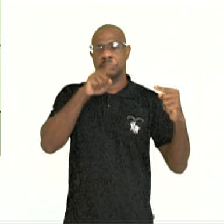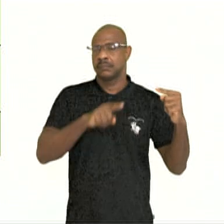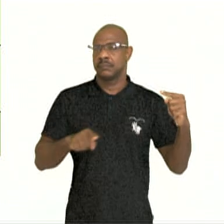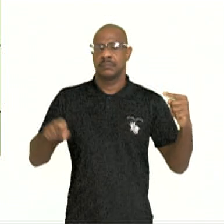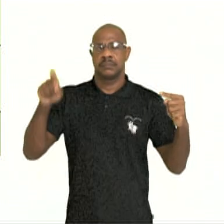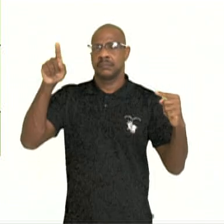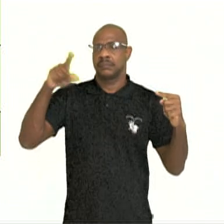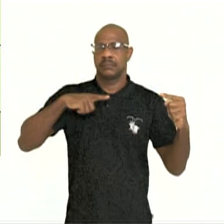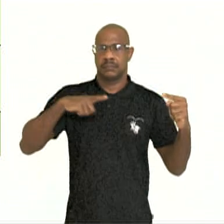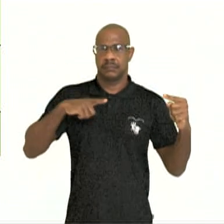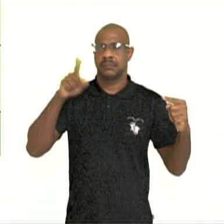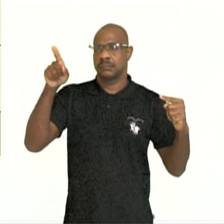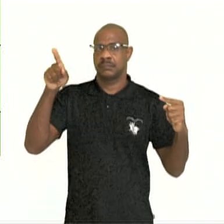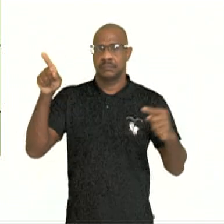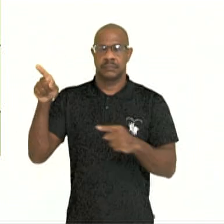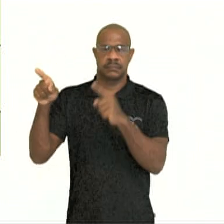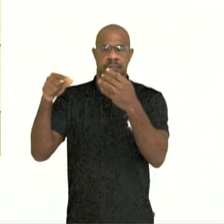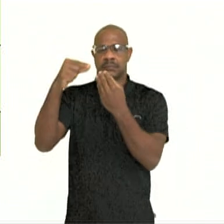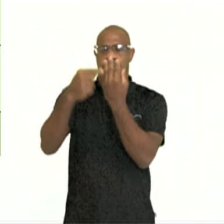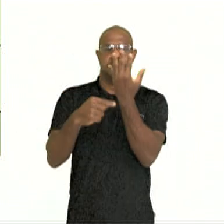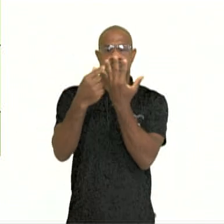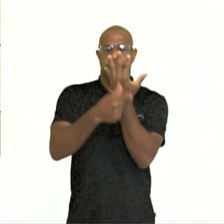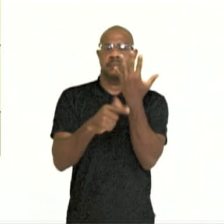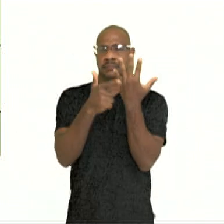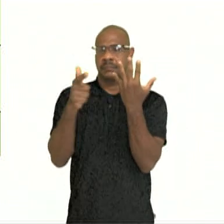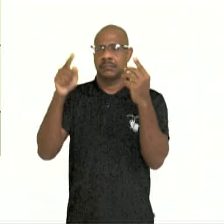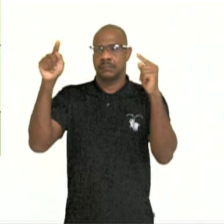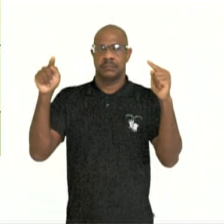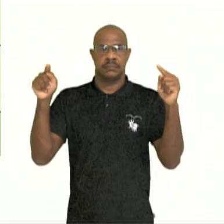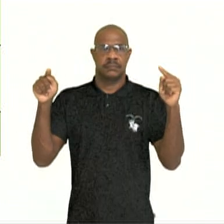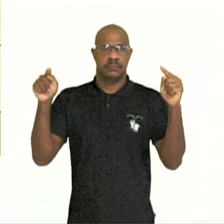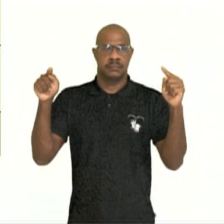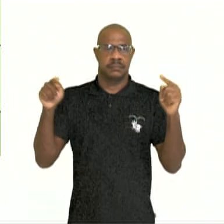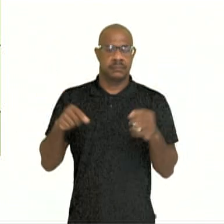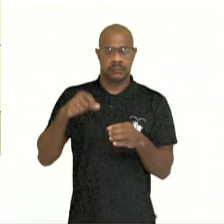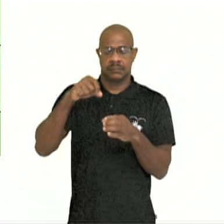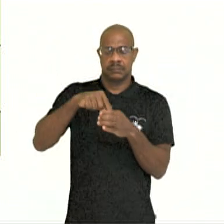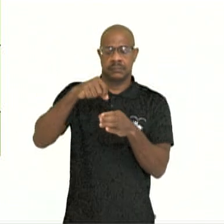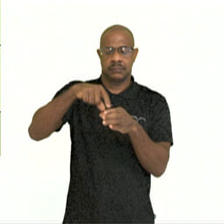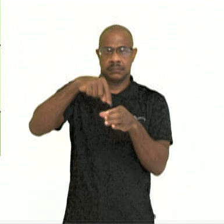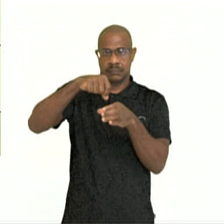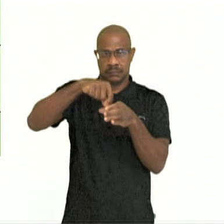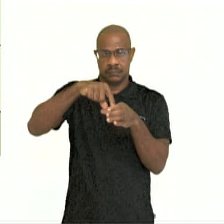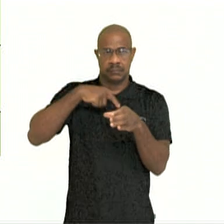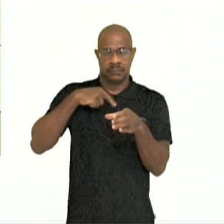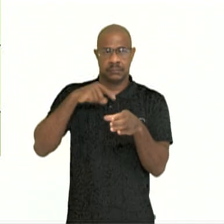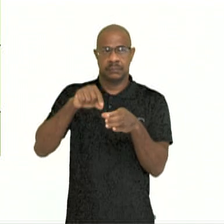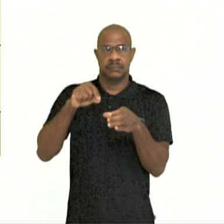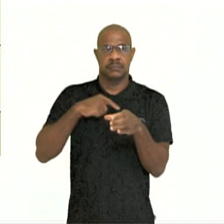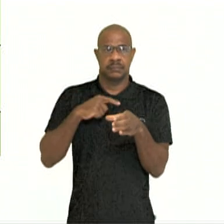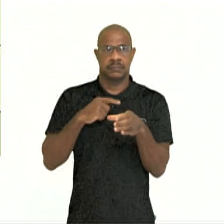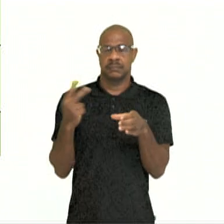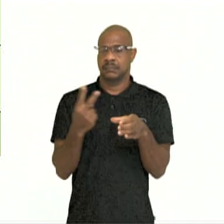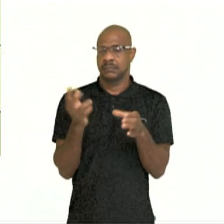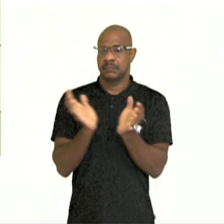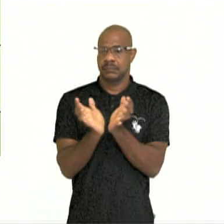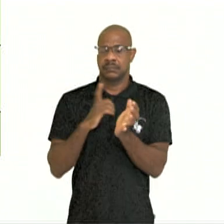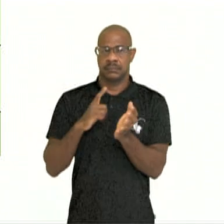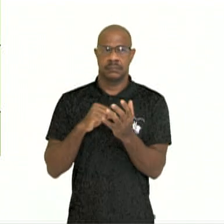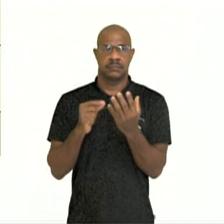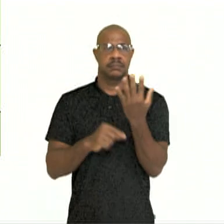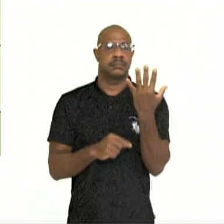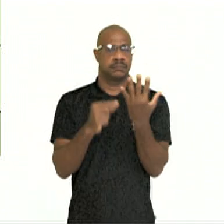possuem, as briófitas já não. Com relação às sementes, é uma característica compartilhada nos dois grupos.